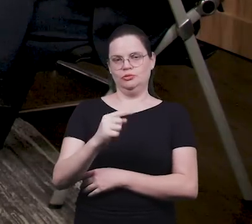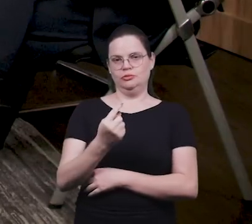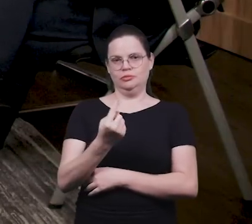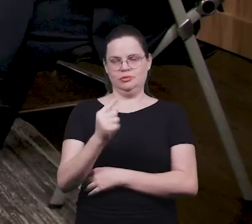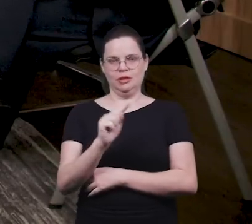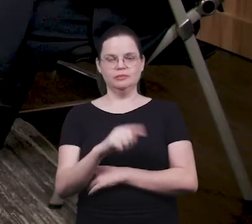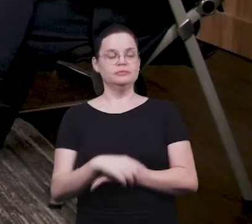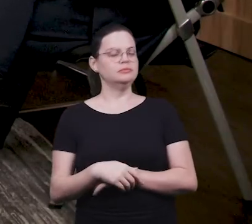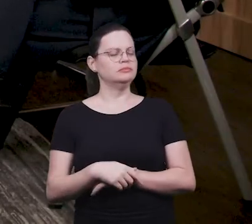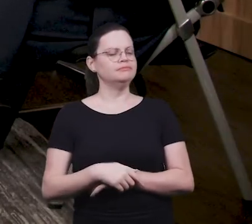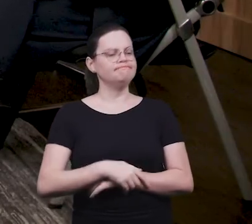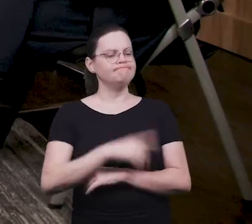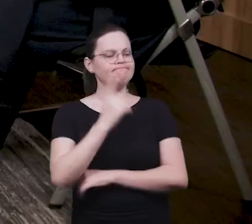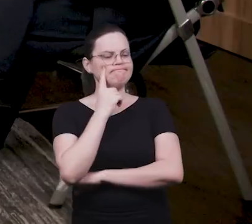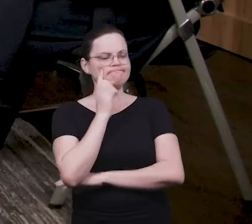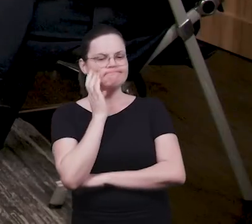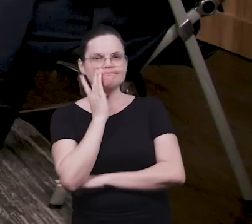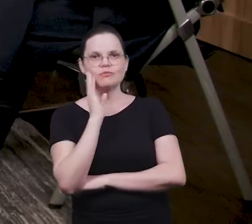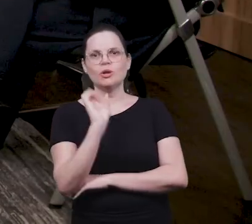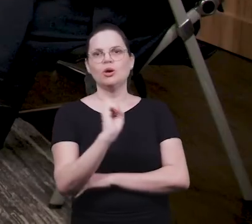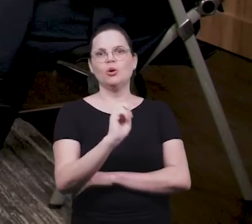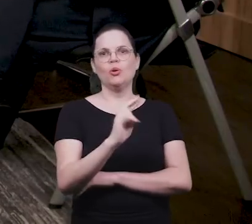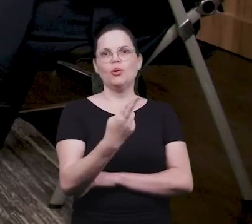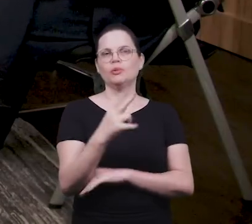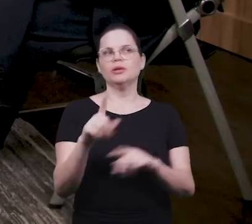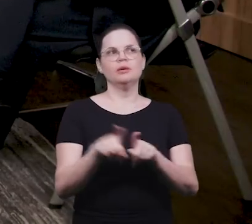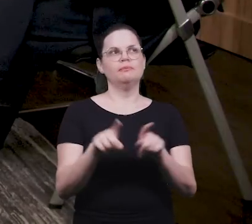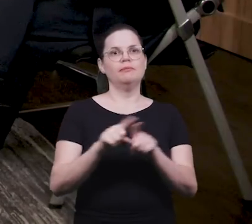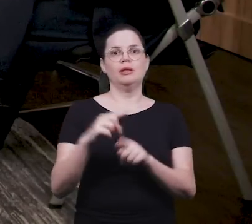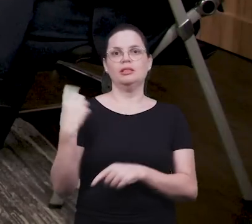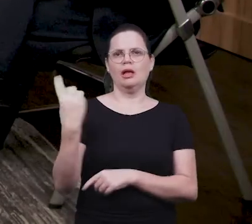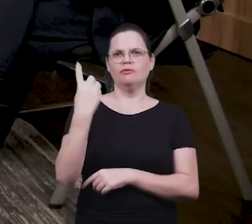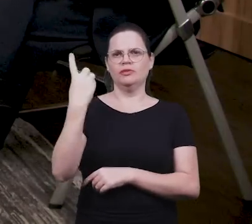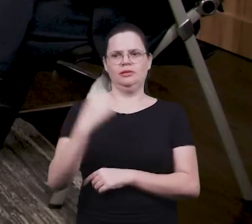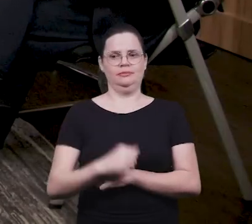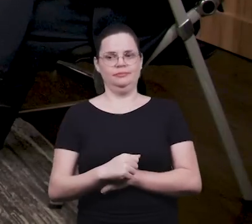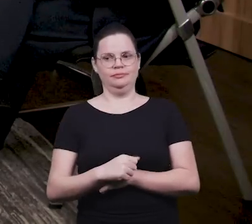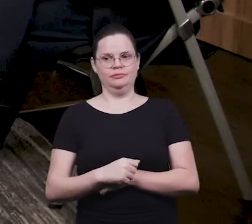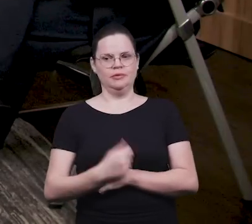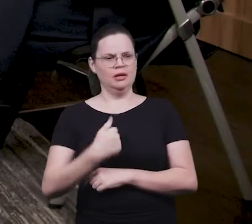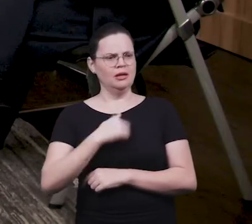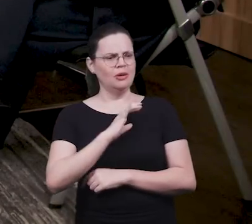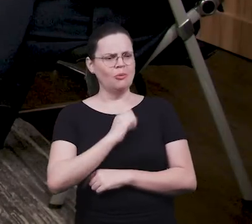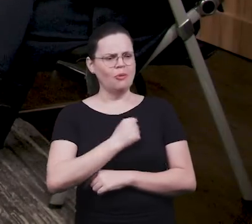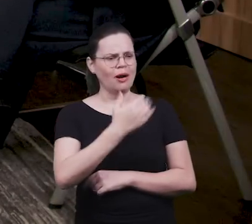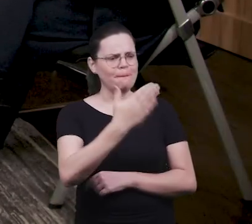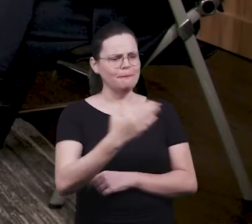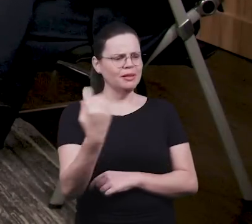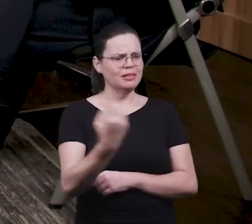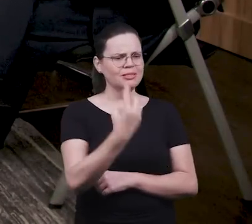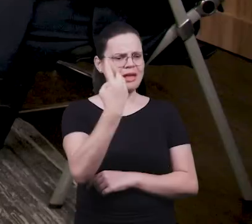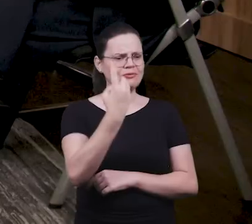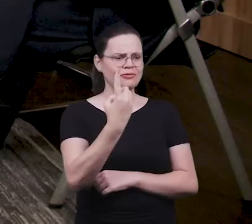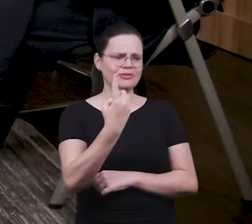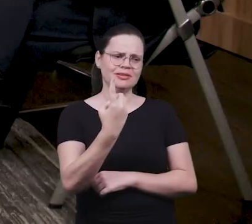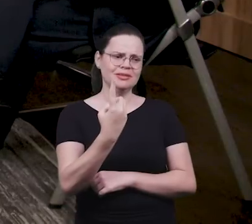Davi, né? Amei a Davi, homem segundo o meu coração, para toda a minha